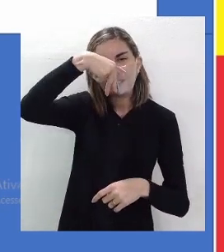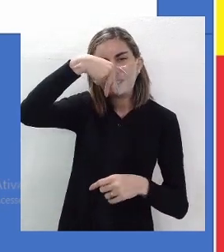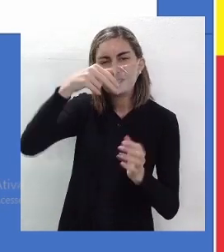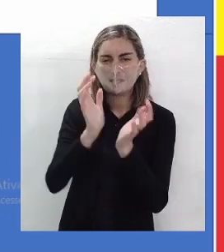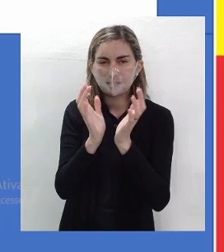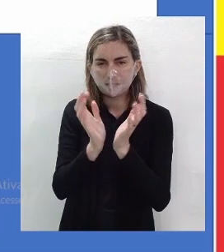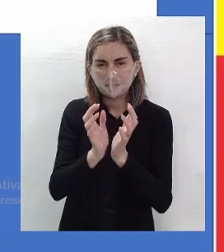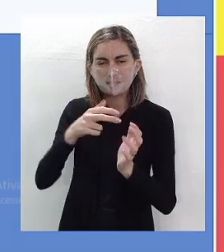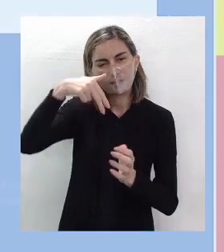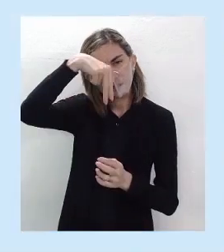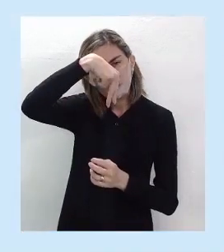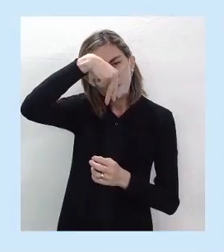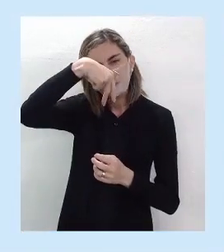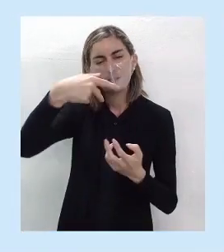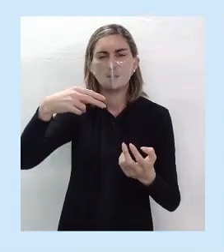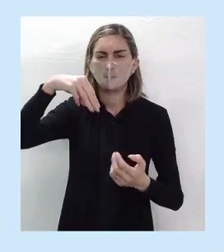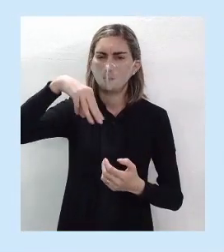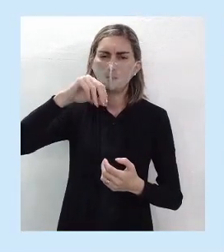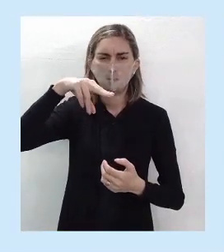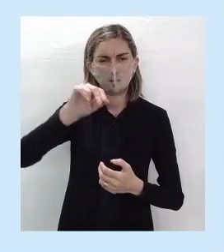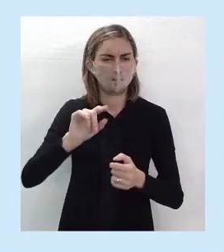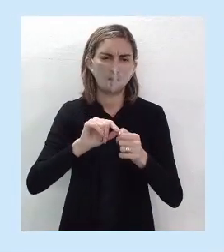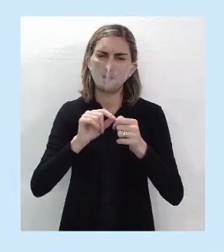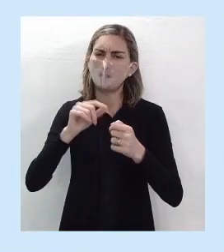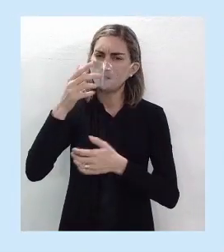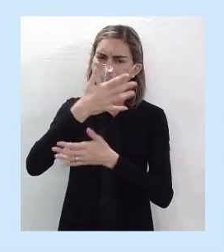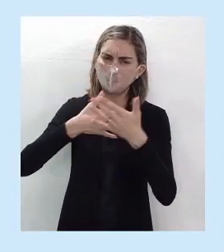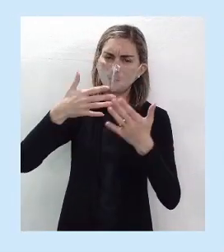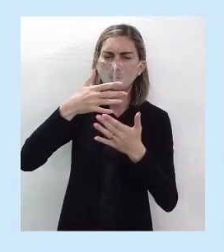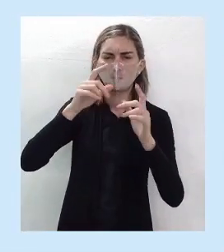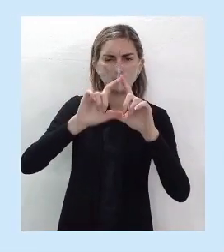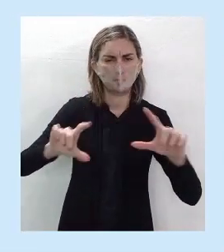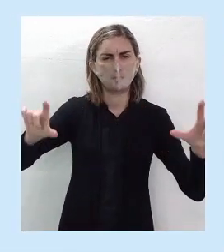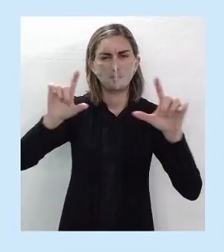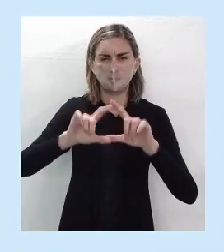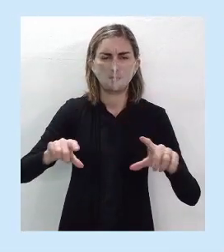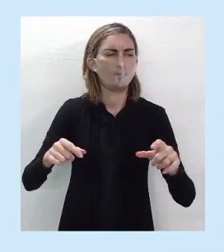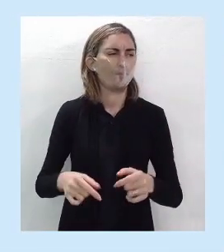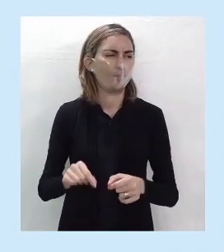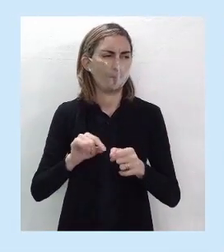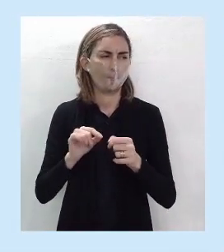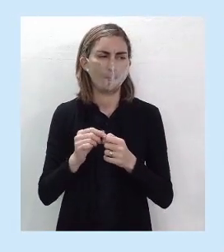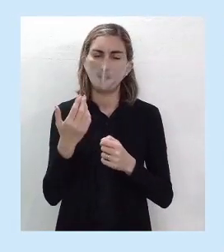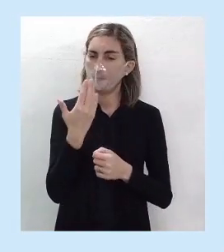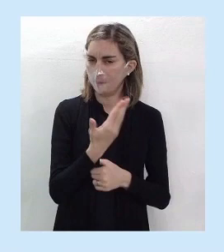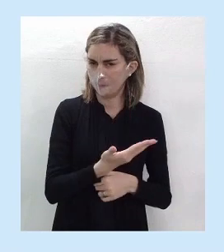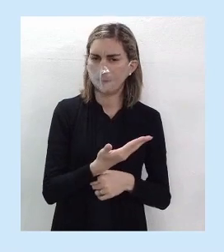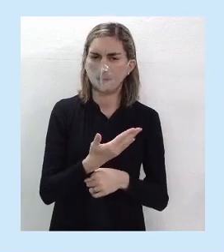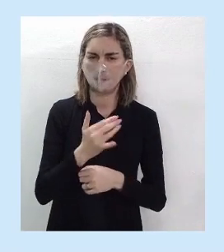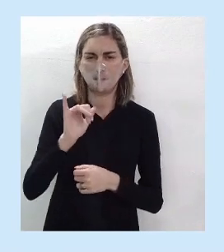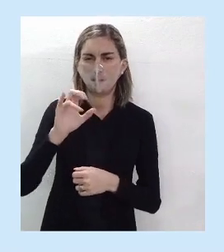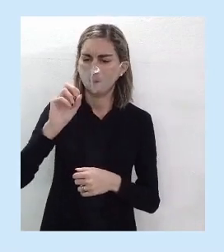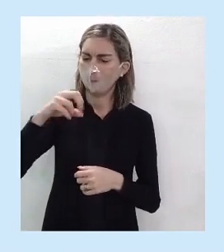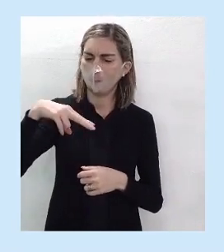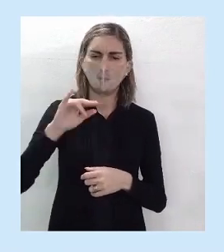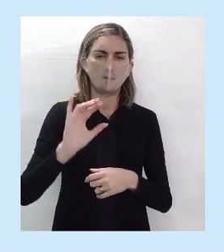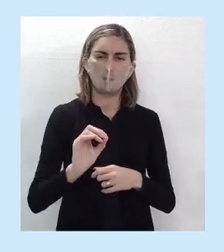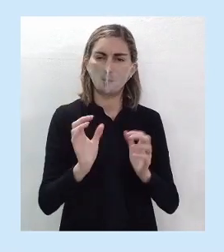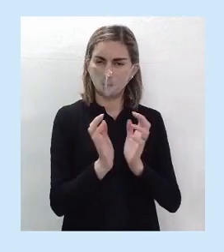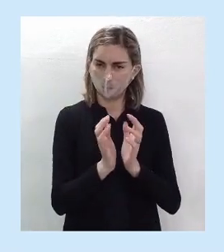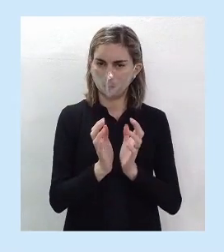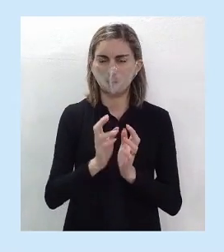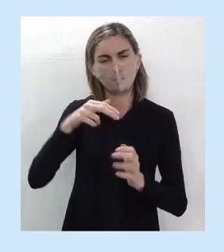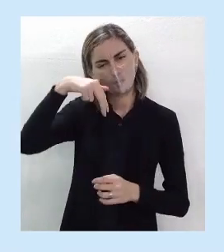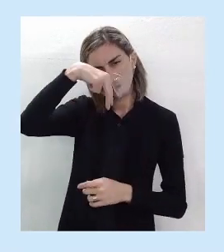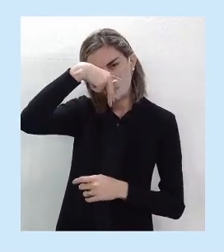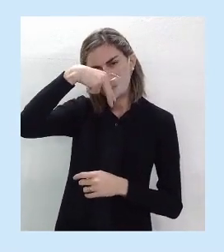Mônica, minha gente. Ele fez uma paródia da Canção do Exílio com um personagem icônico da Turma da